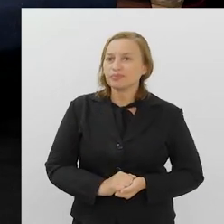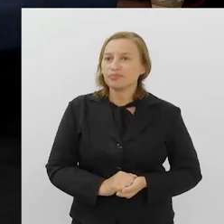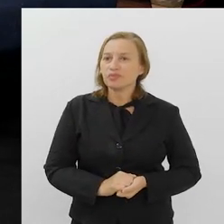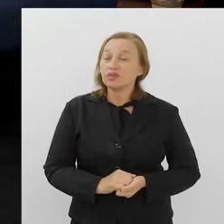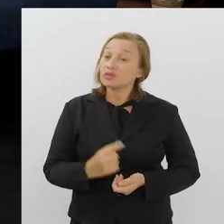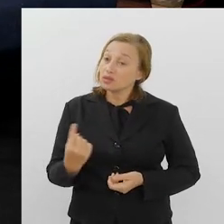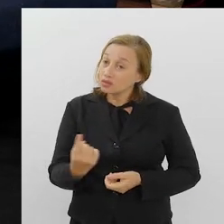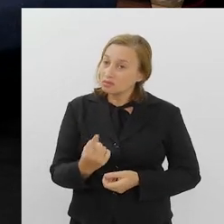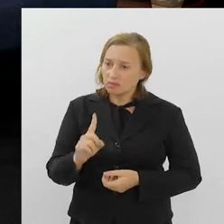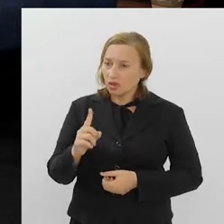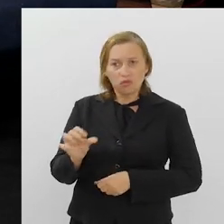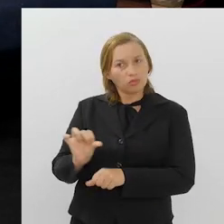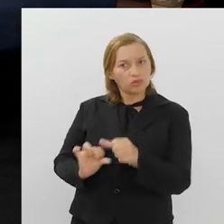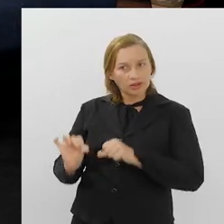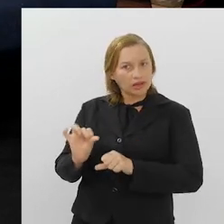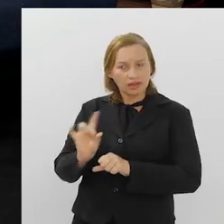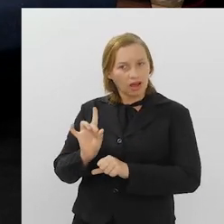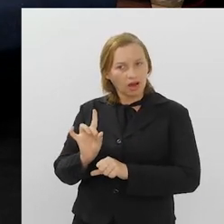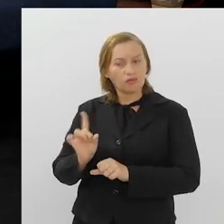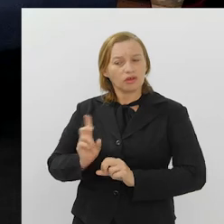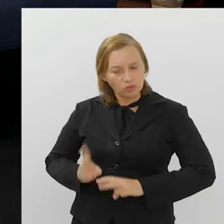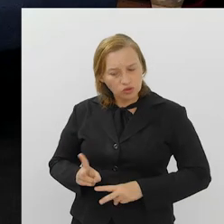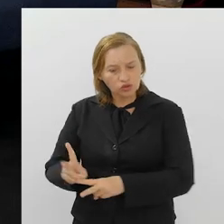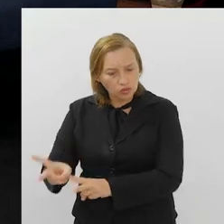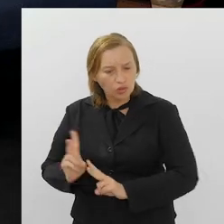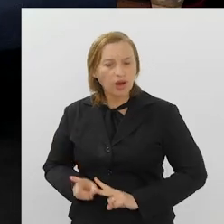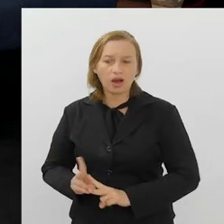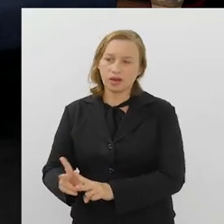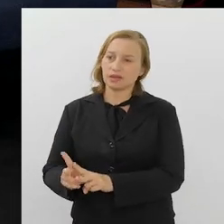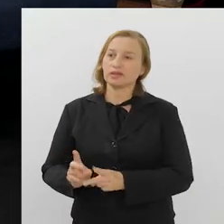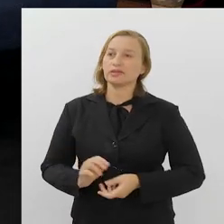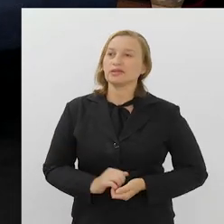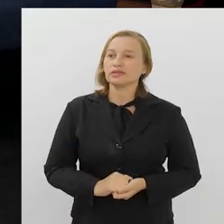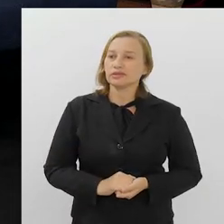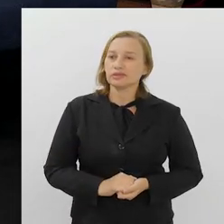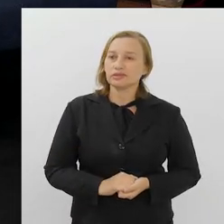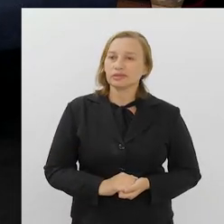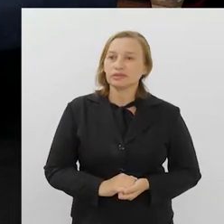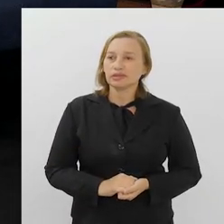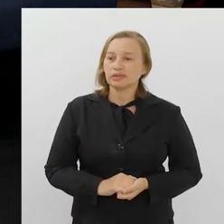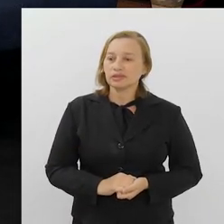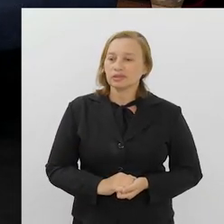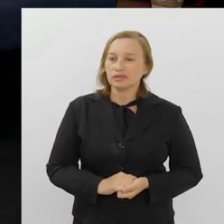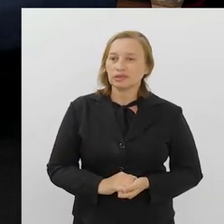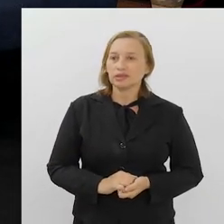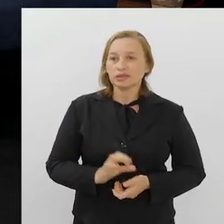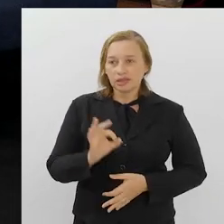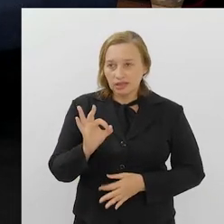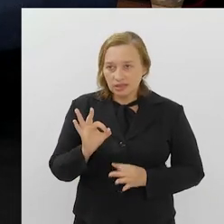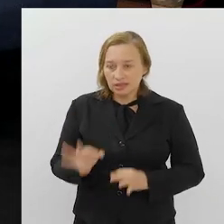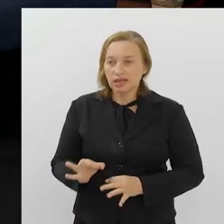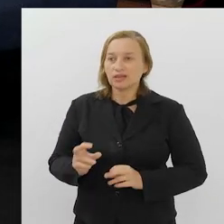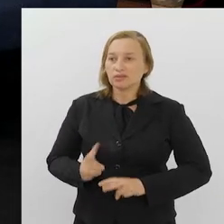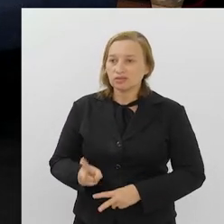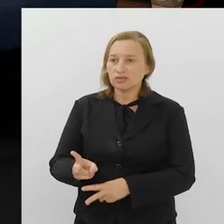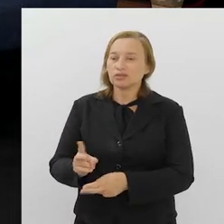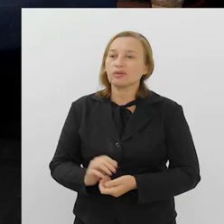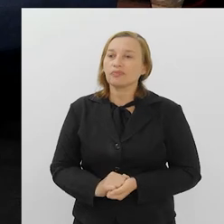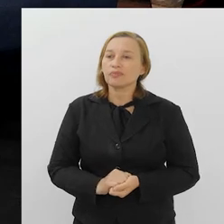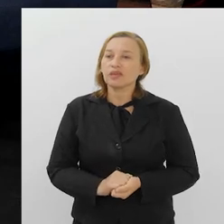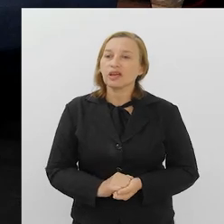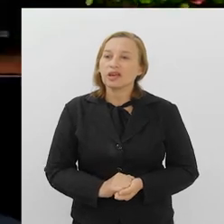possa tá dando certo né É exatamente não vamos mudar o que tá o que faz e que e que dá